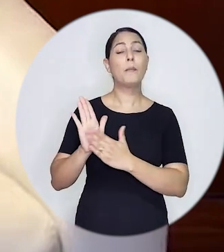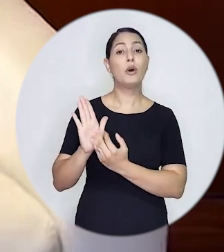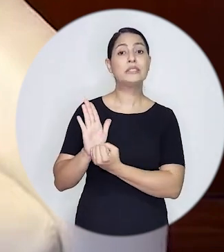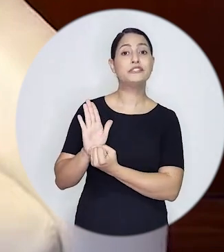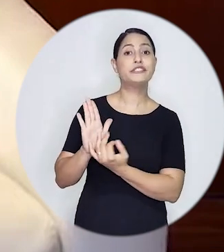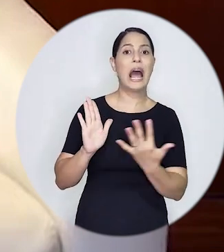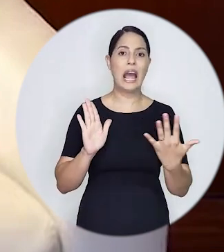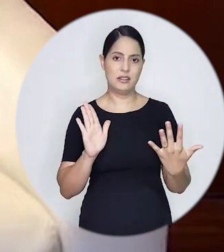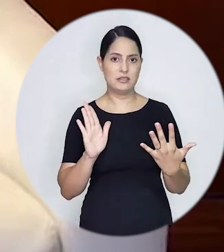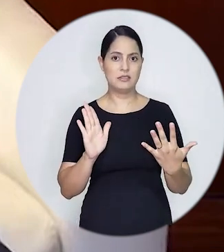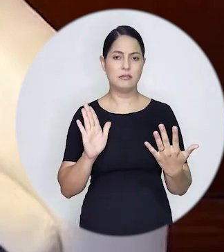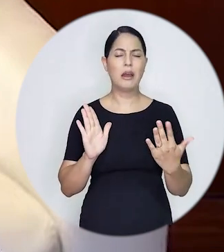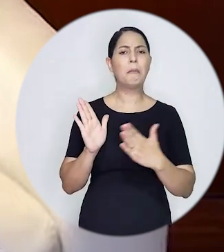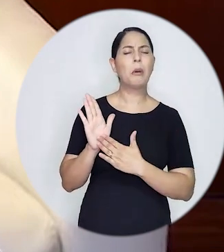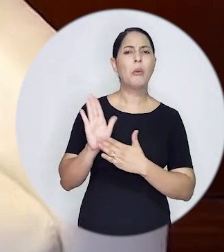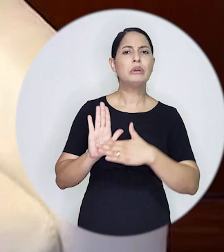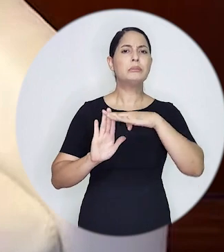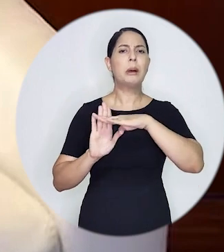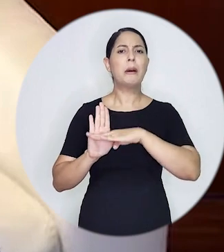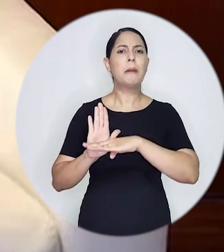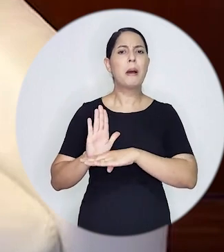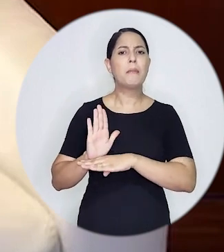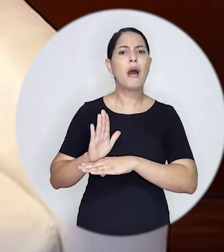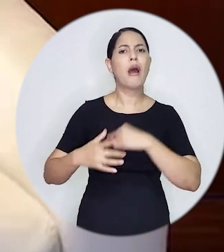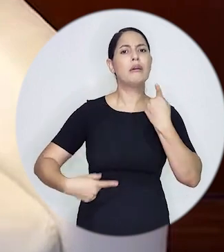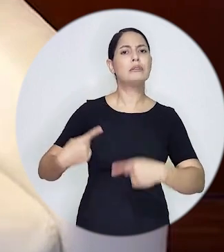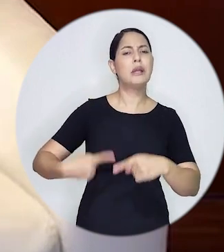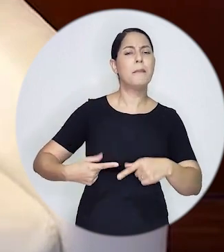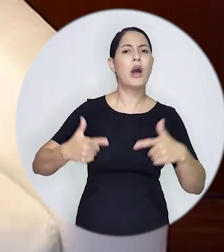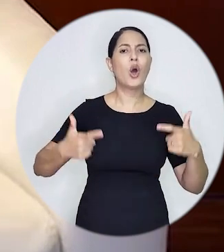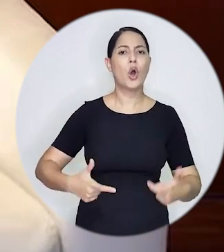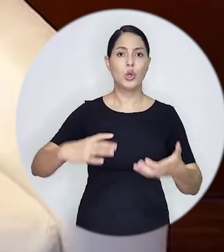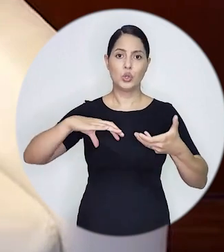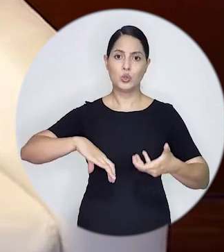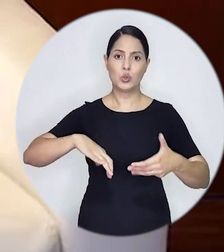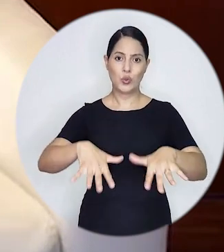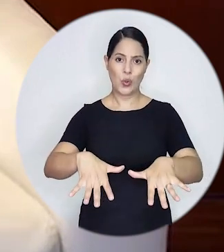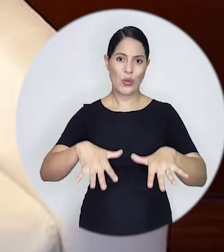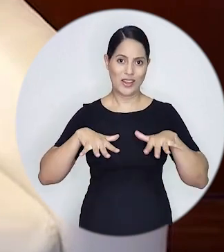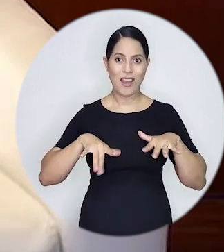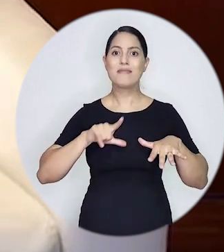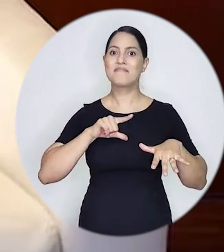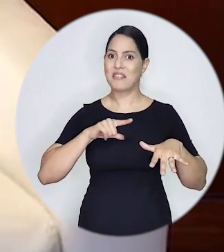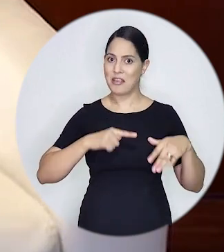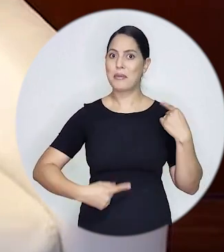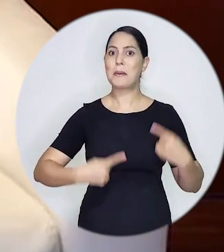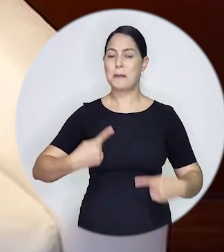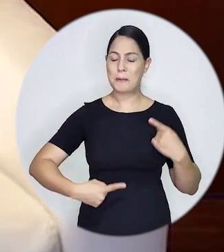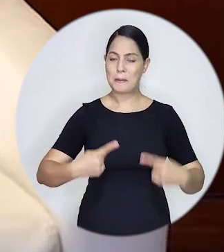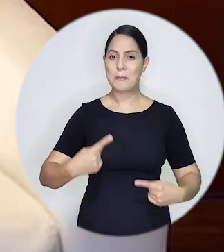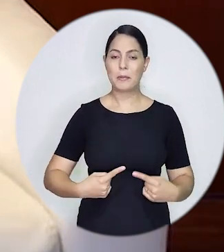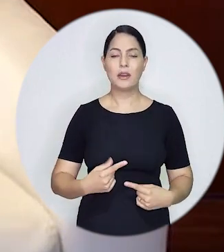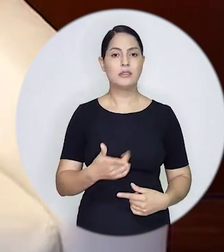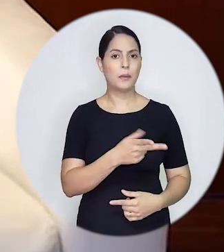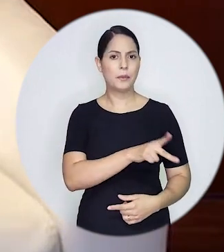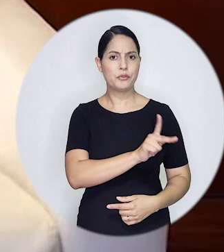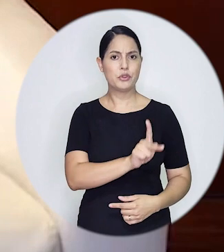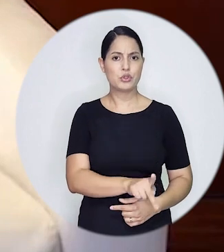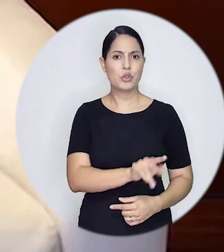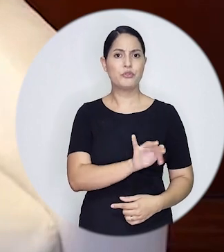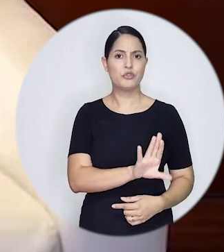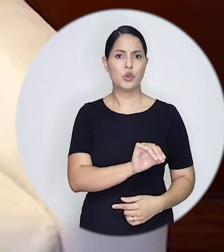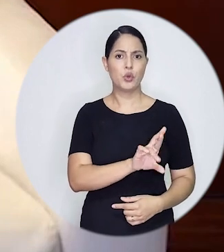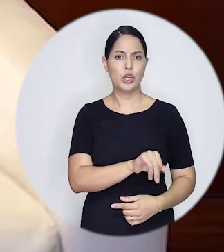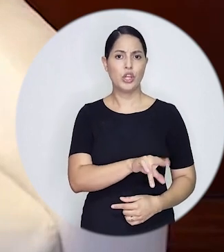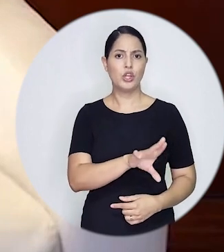No terceiro item, eu pretendo realmente trazer os desafios, né? O que é que, na realidade, tem que